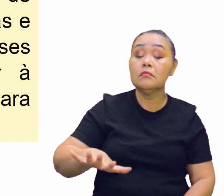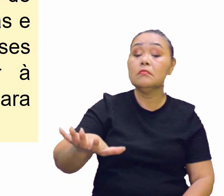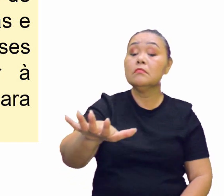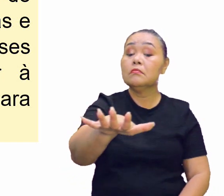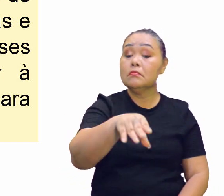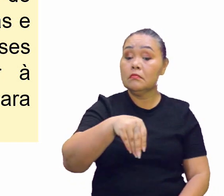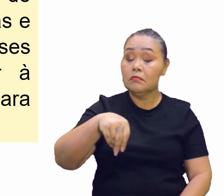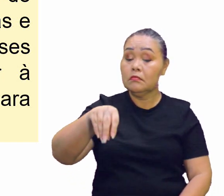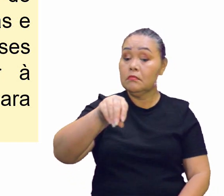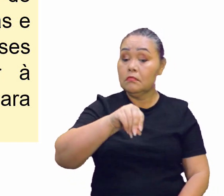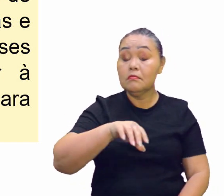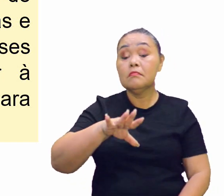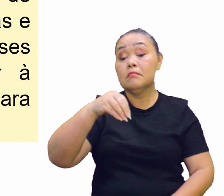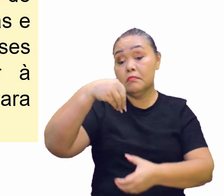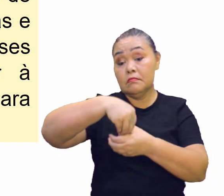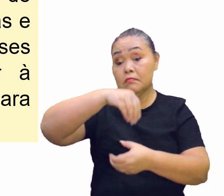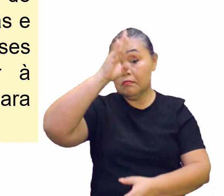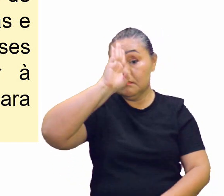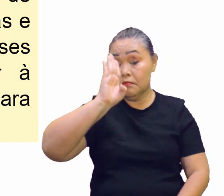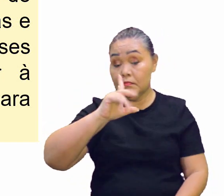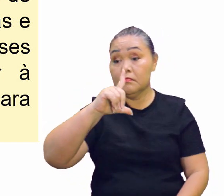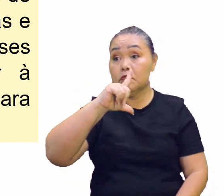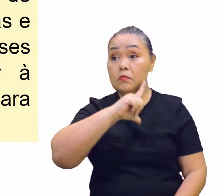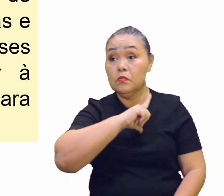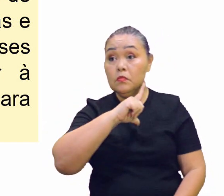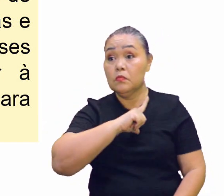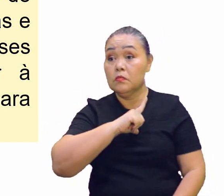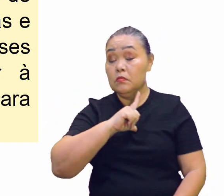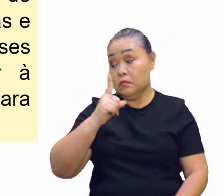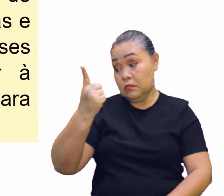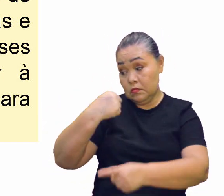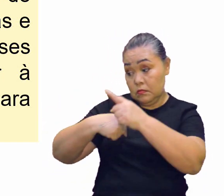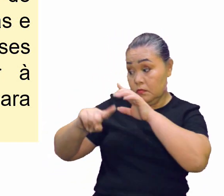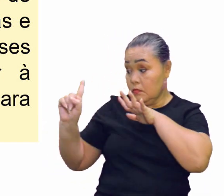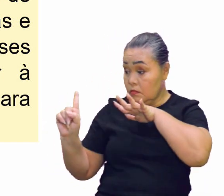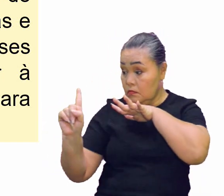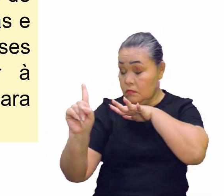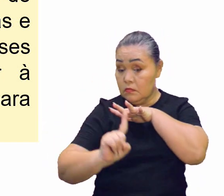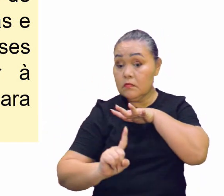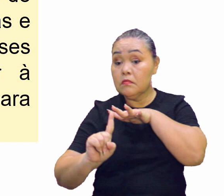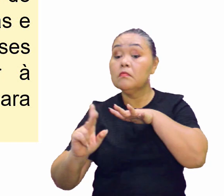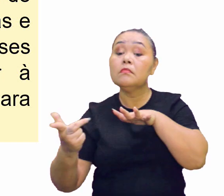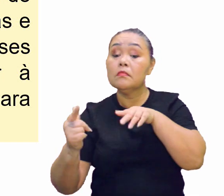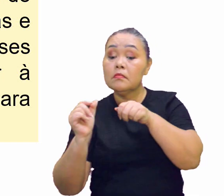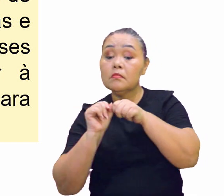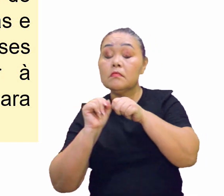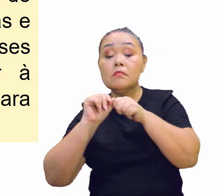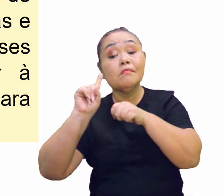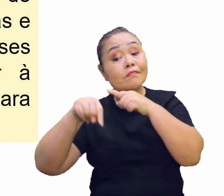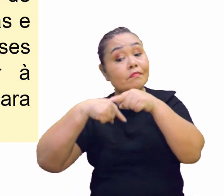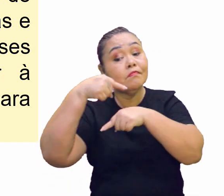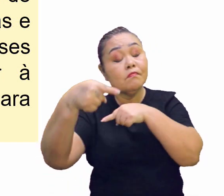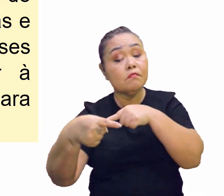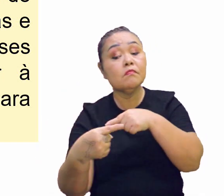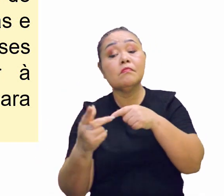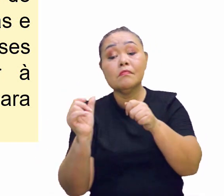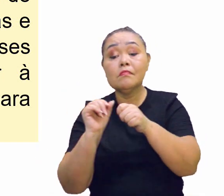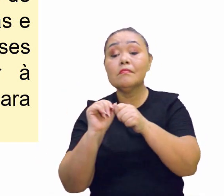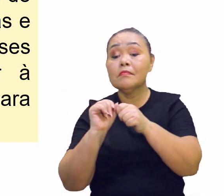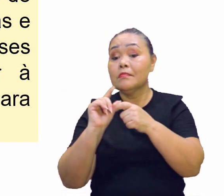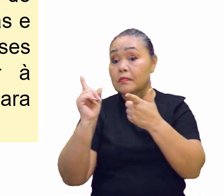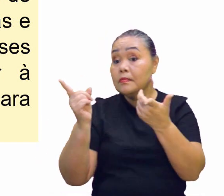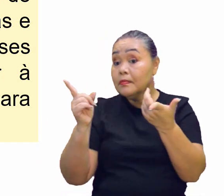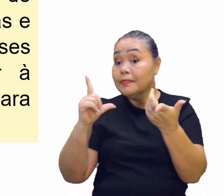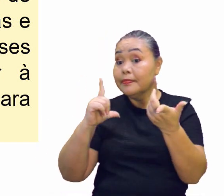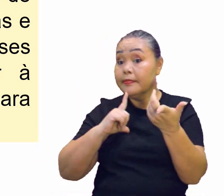área, principalmente o território brasileiro, se houve uma ação antrópica, uma mudança, consequentemente, posteriormente, nós vamos